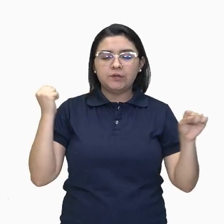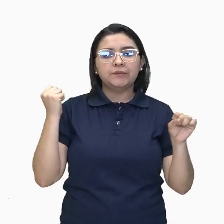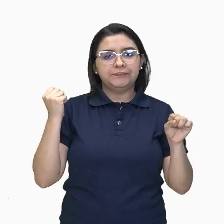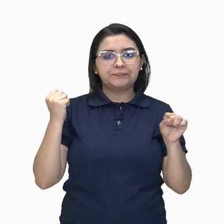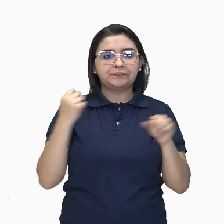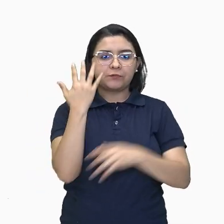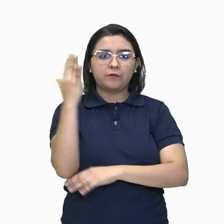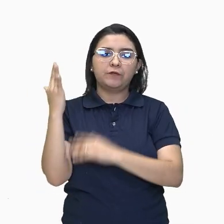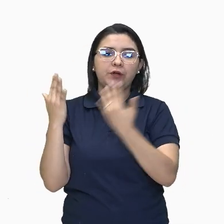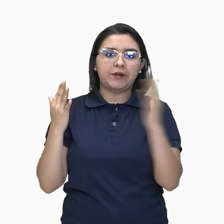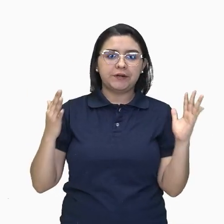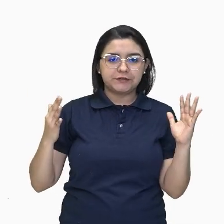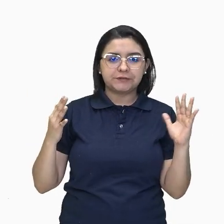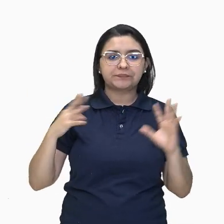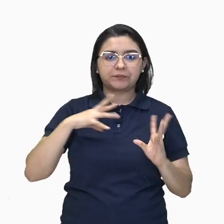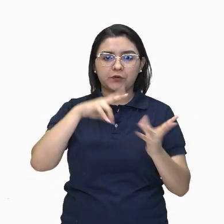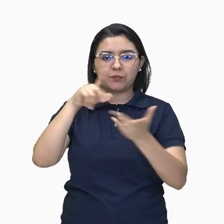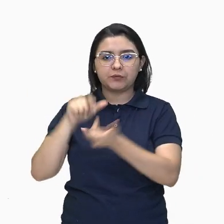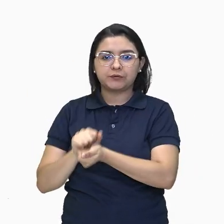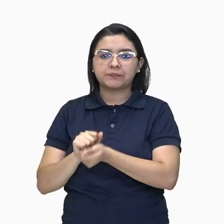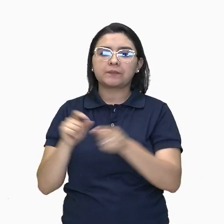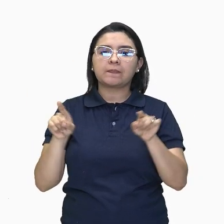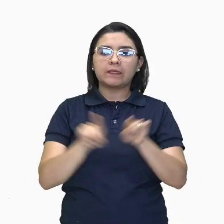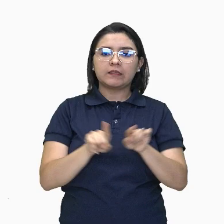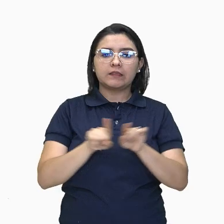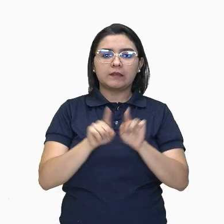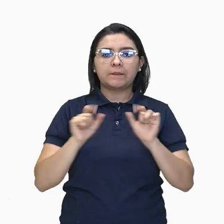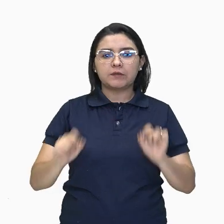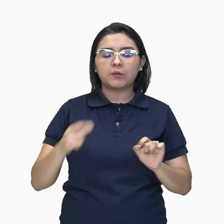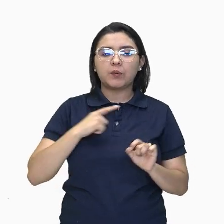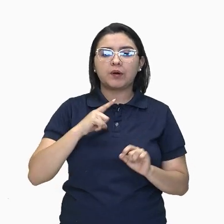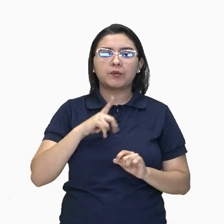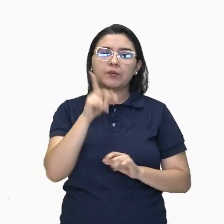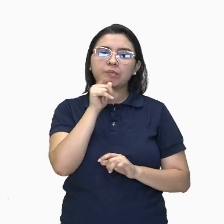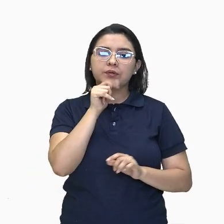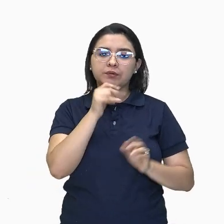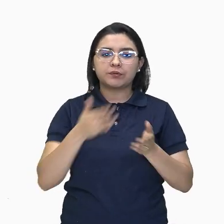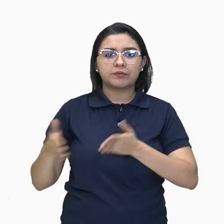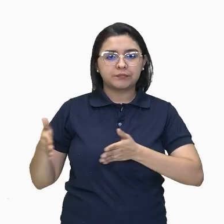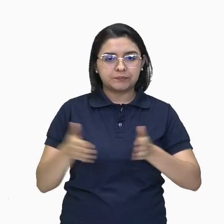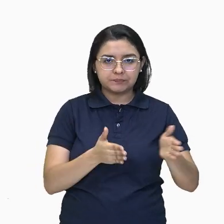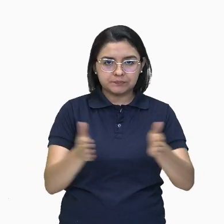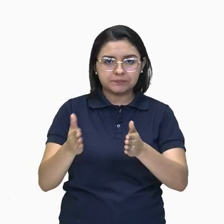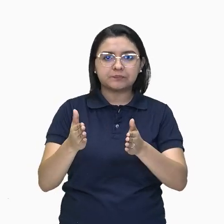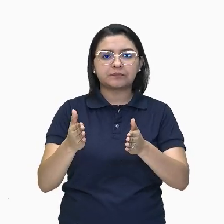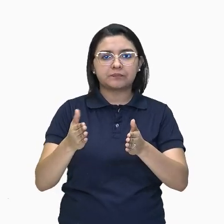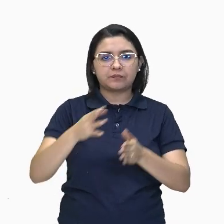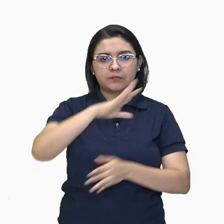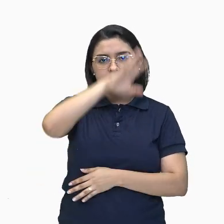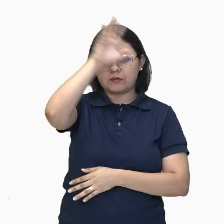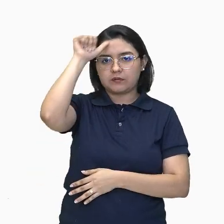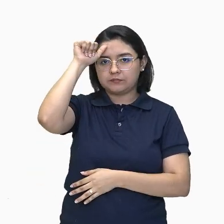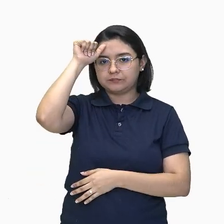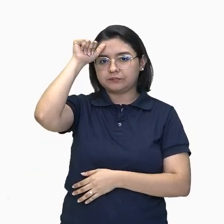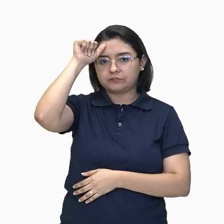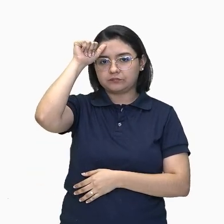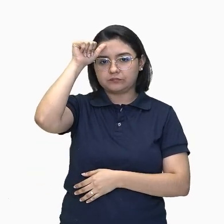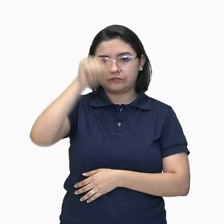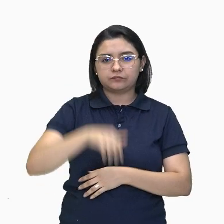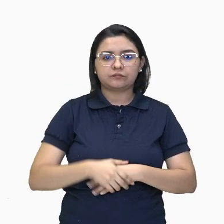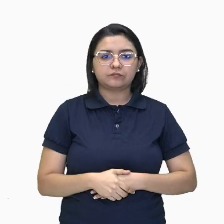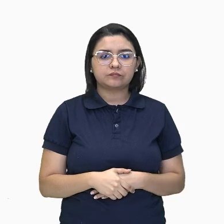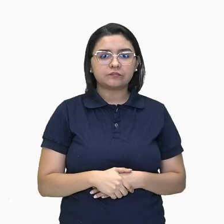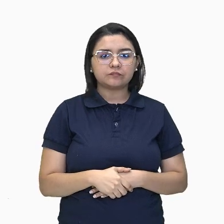maior floresta tropical do mundo, juntamente também com quem? Com a nossa bacia hidrográfica, né, que é a